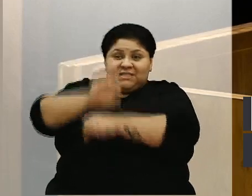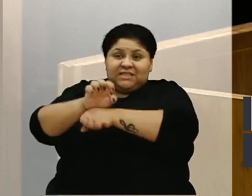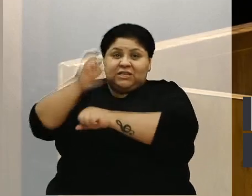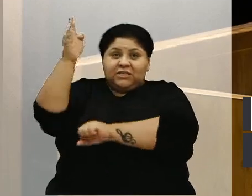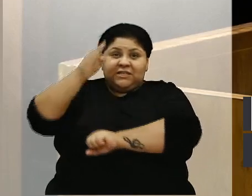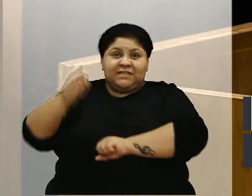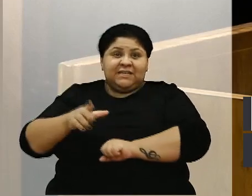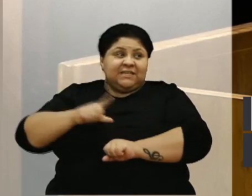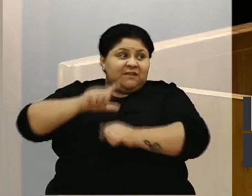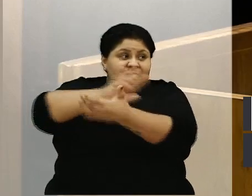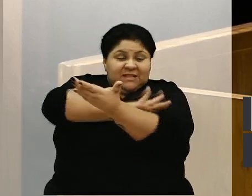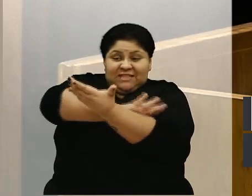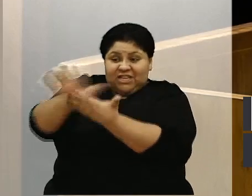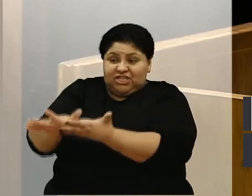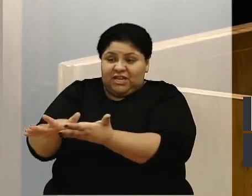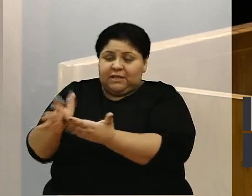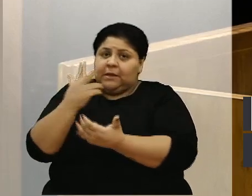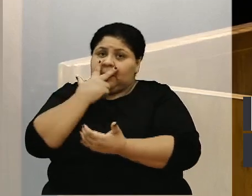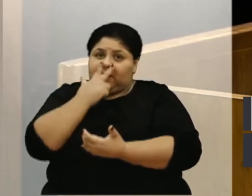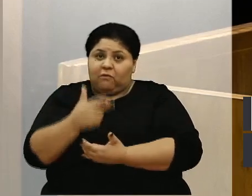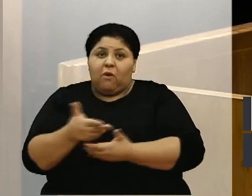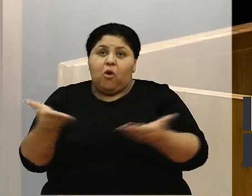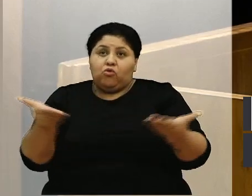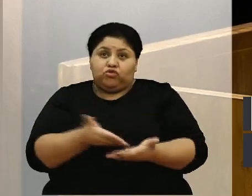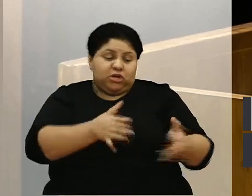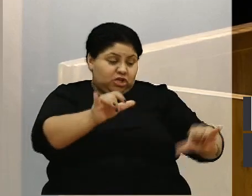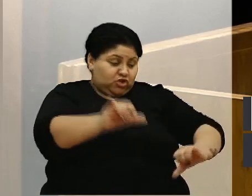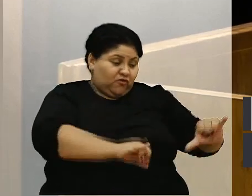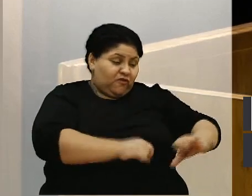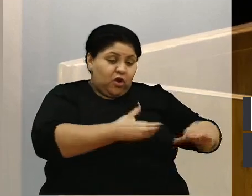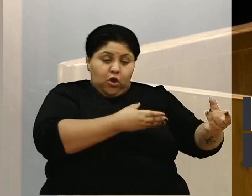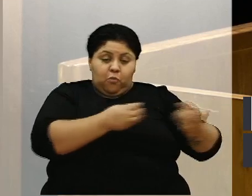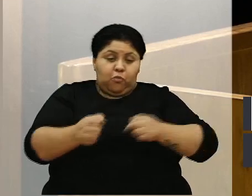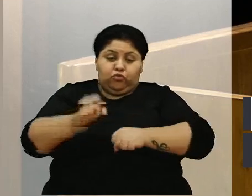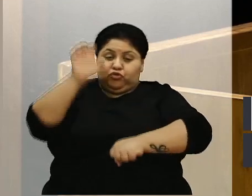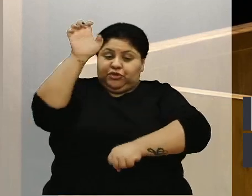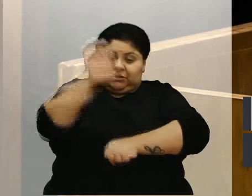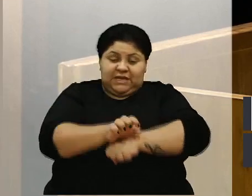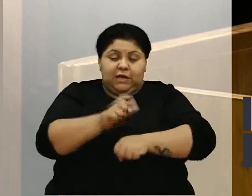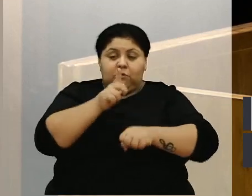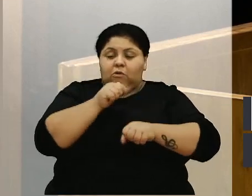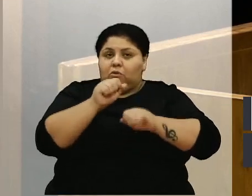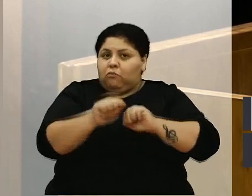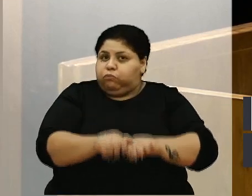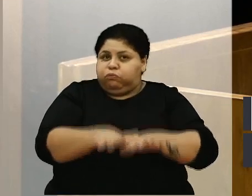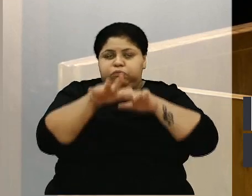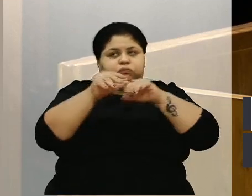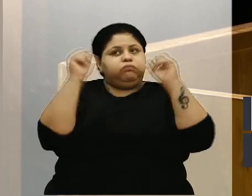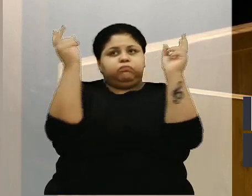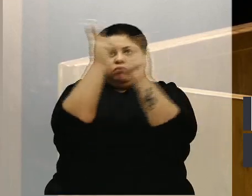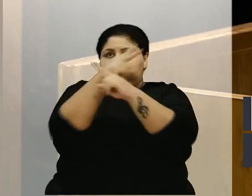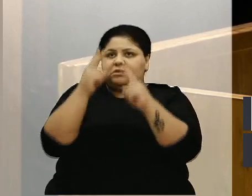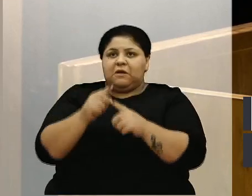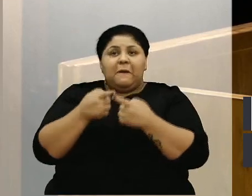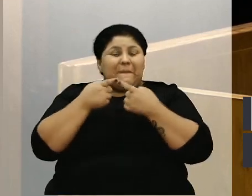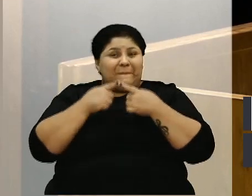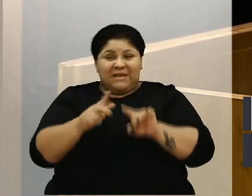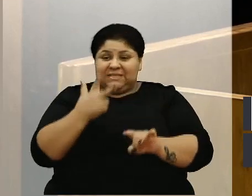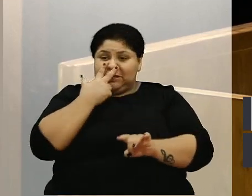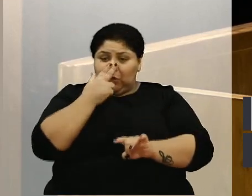uma tragédia tão grande. Já sofreram muitos estados com cheias, vendavais, mas